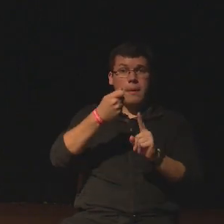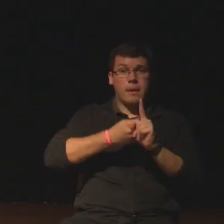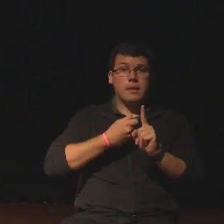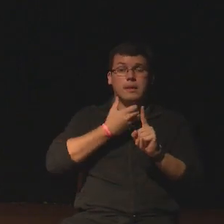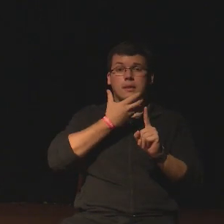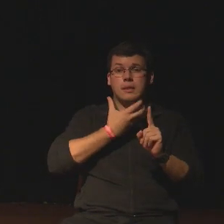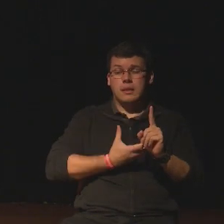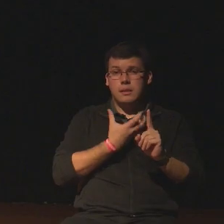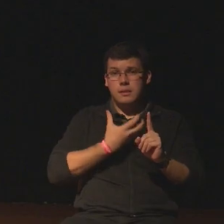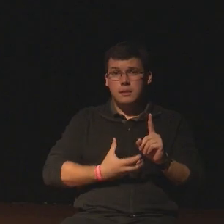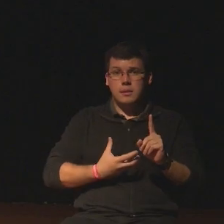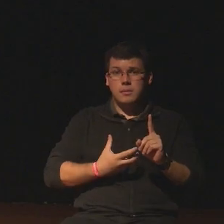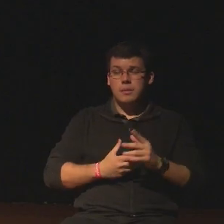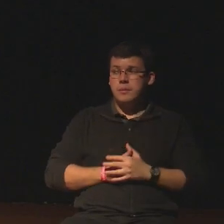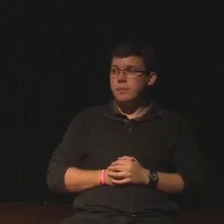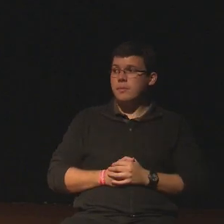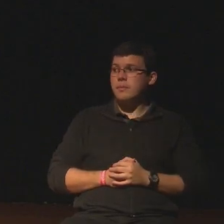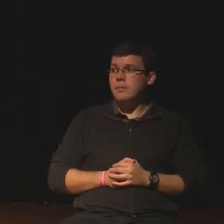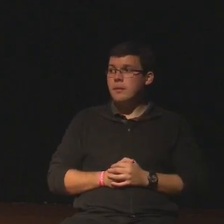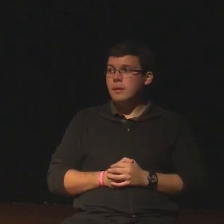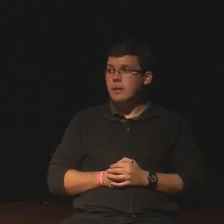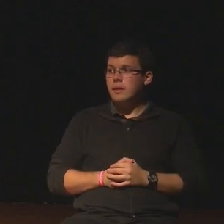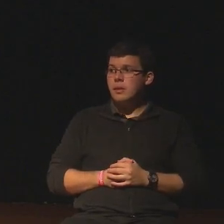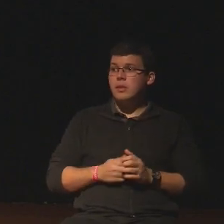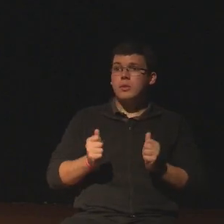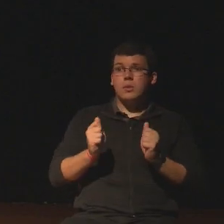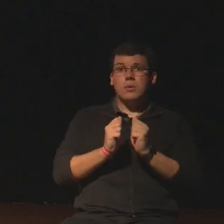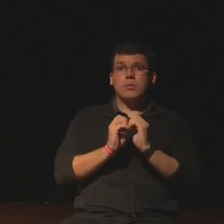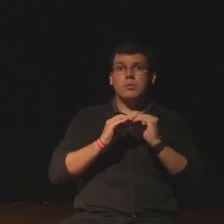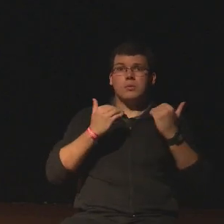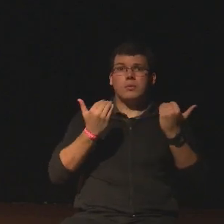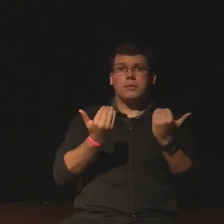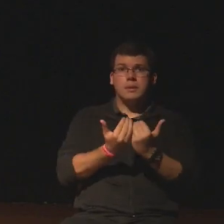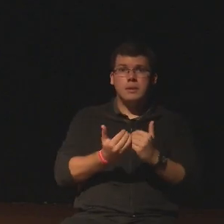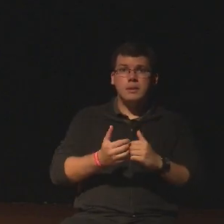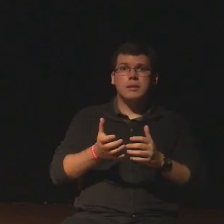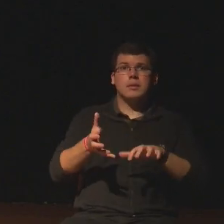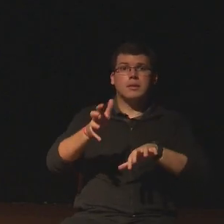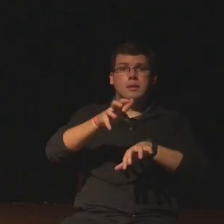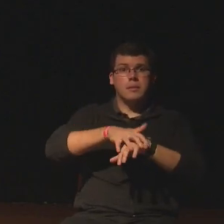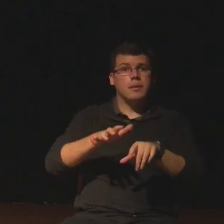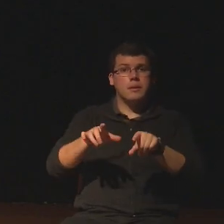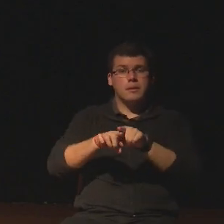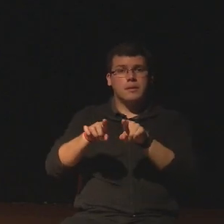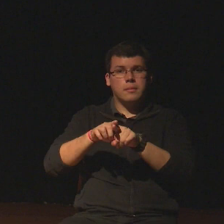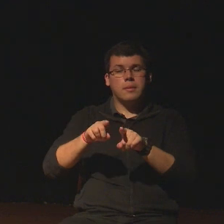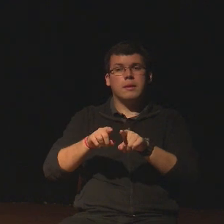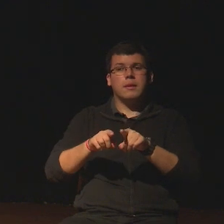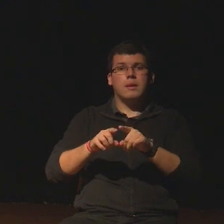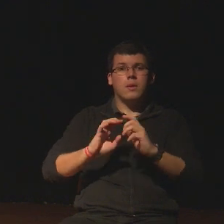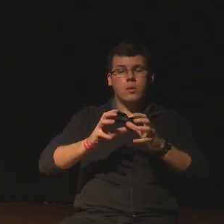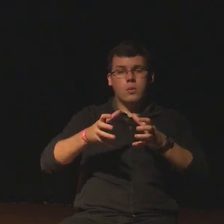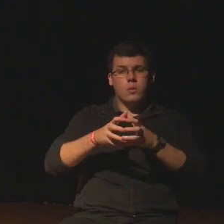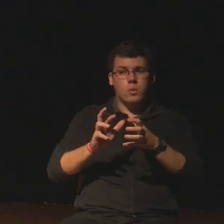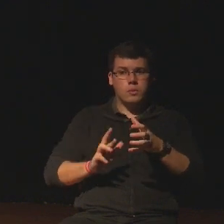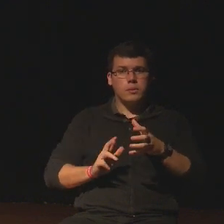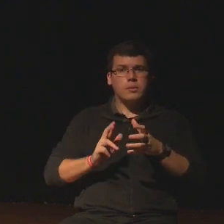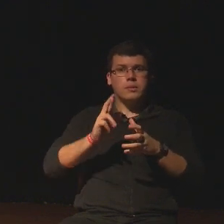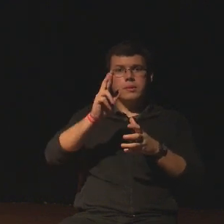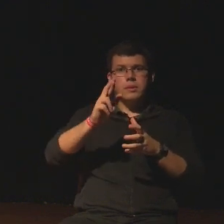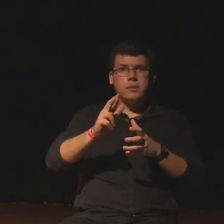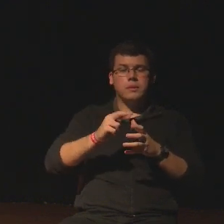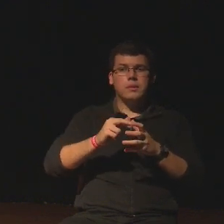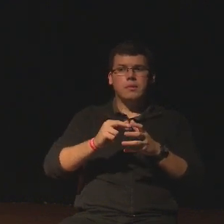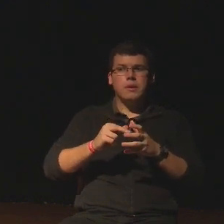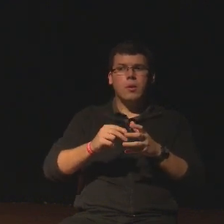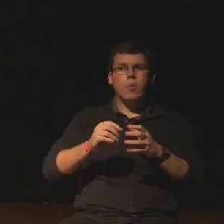feitos, tanto pela Comissão de Acessibilidade quanto pelo pessoal de patrimônio, a gente decidiu organizar uma reunião técnica, colocando todo mundo